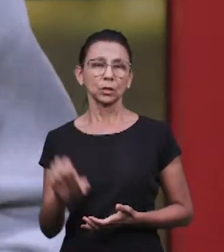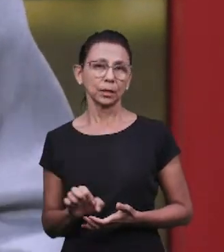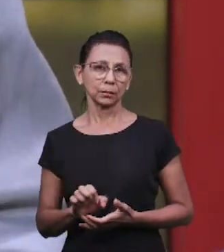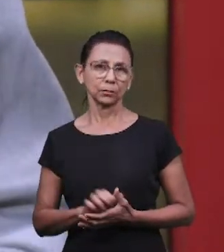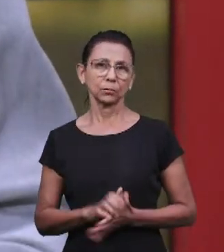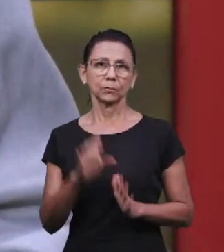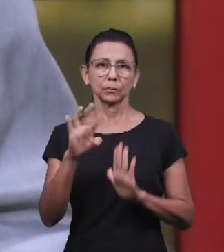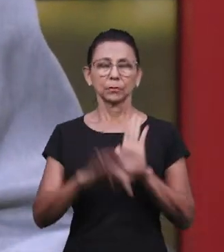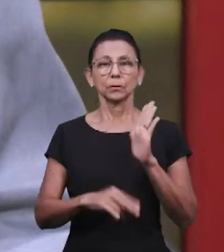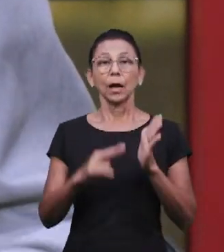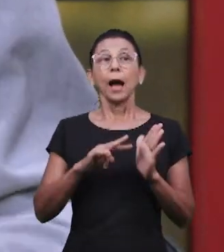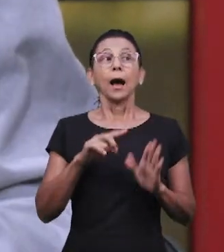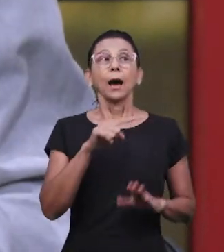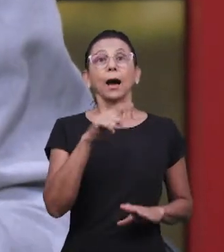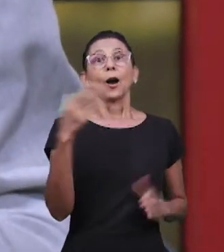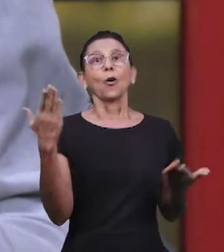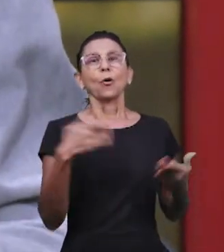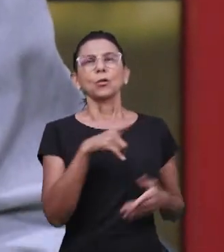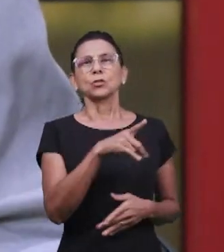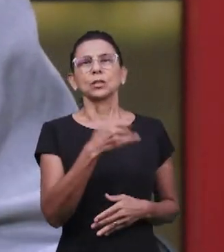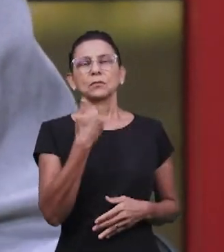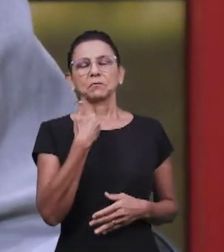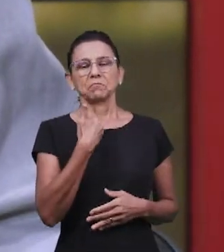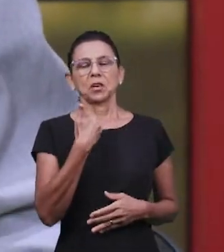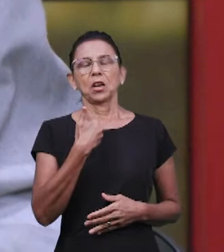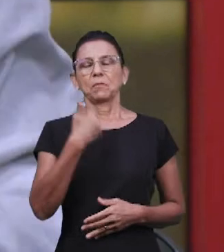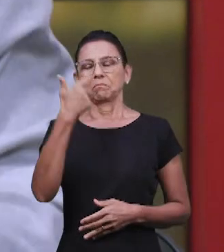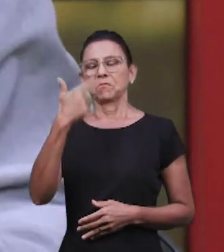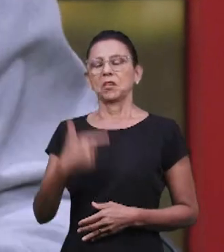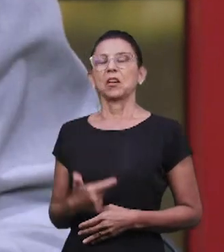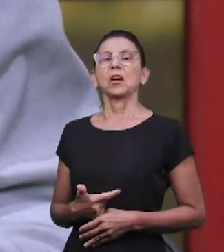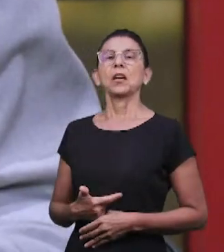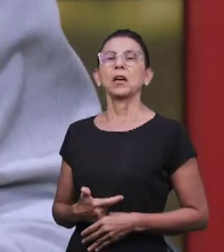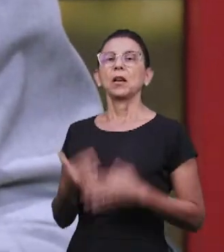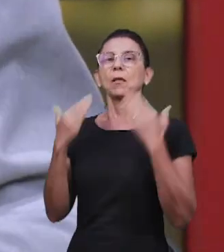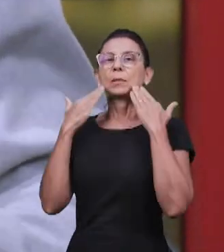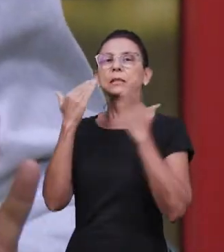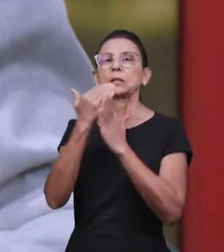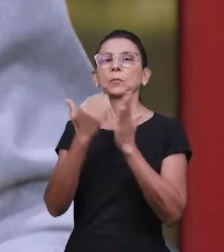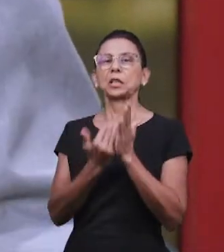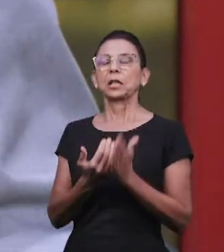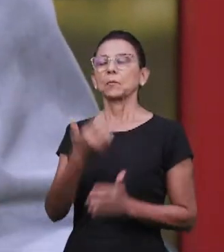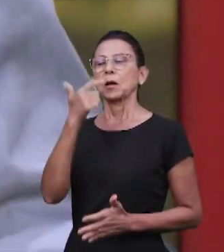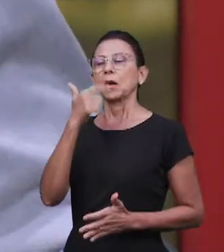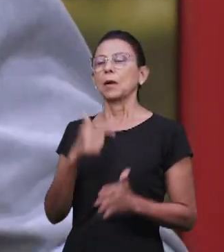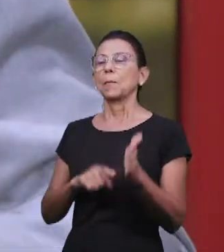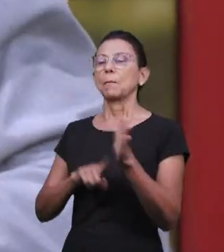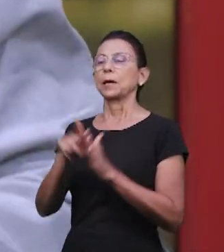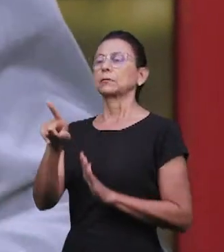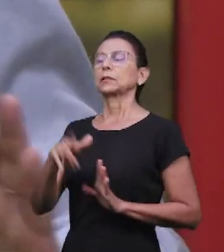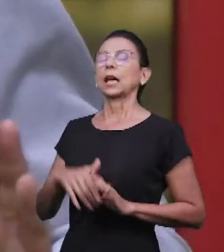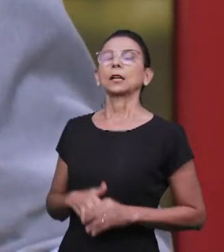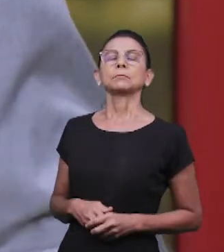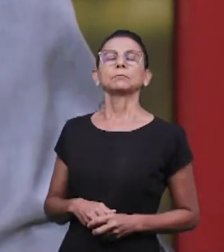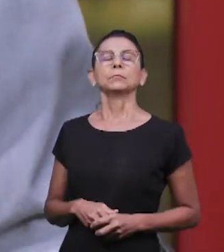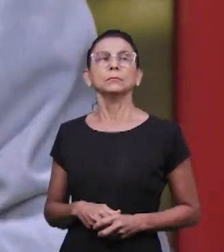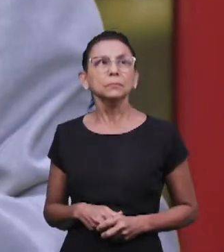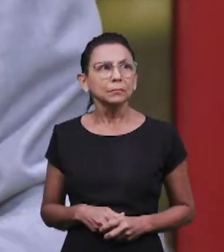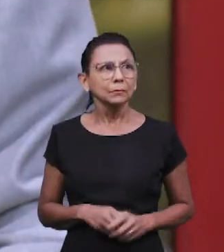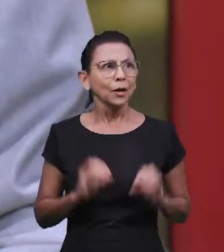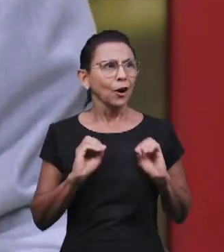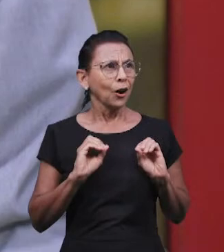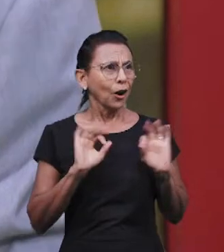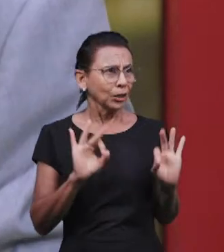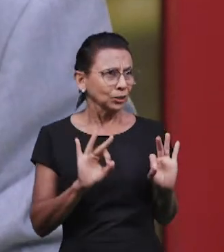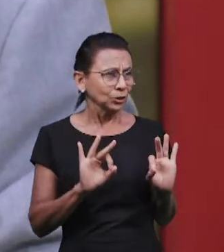a leitura de um texto, fazer uma abordagem, e aliás, hoje o Luiz falou assim, não, quem vai apresentar o programa sou eu, quem vai fazer as perguntas sou eu. Então, não é assim, ótimo, não. Eu tô